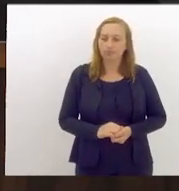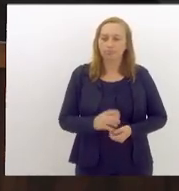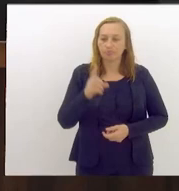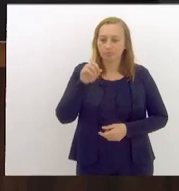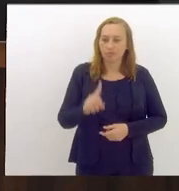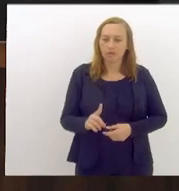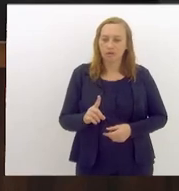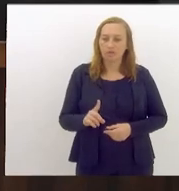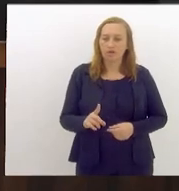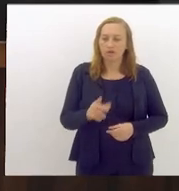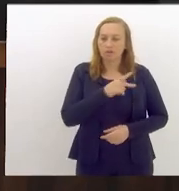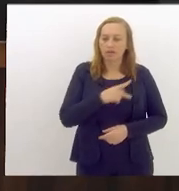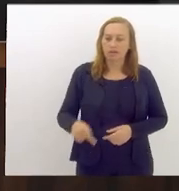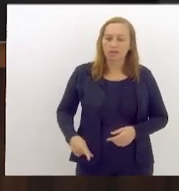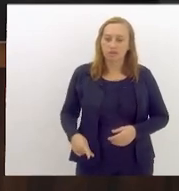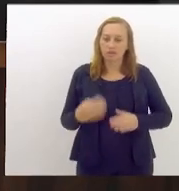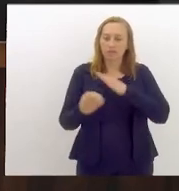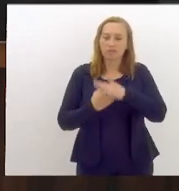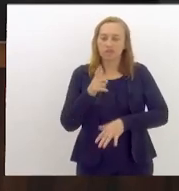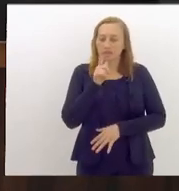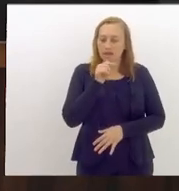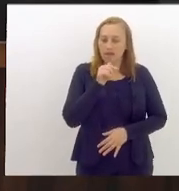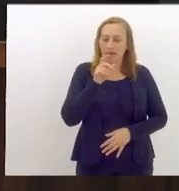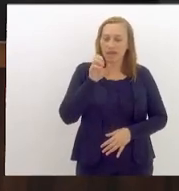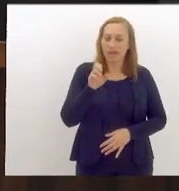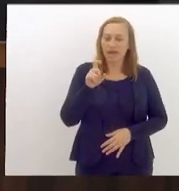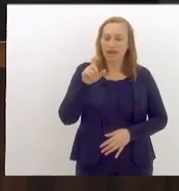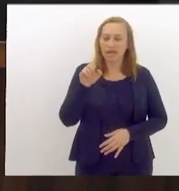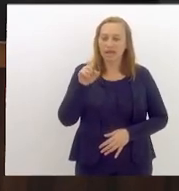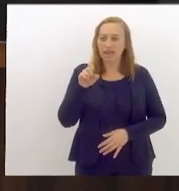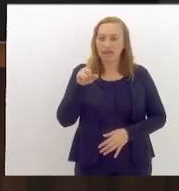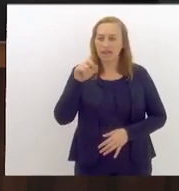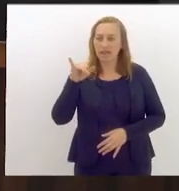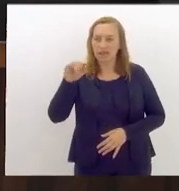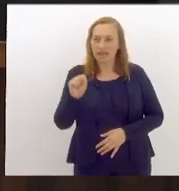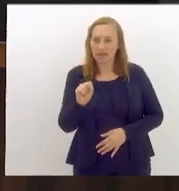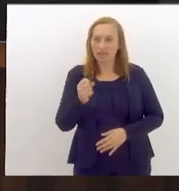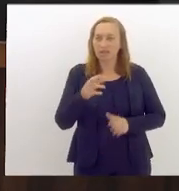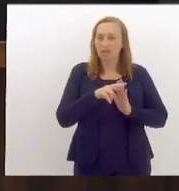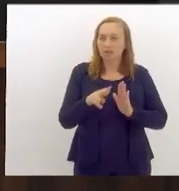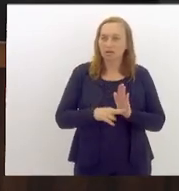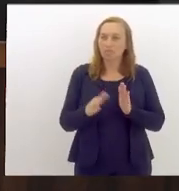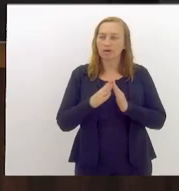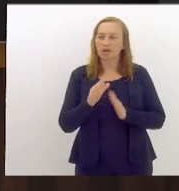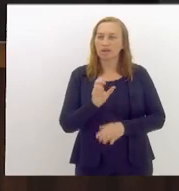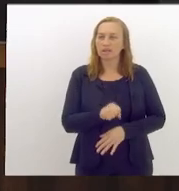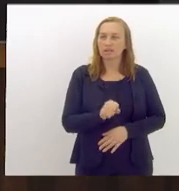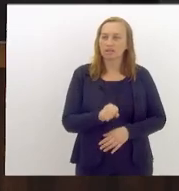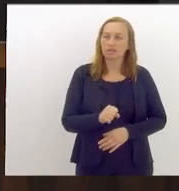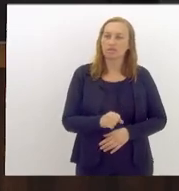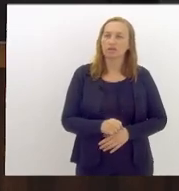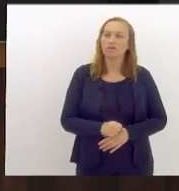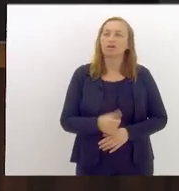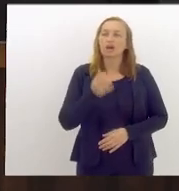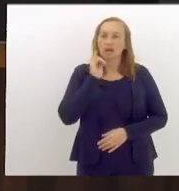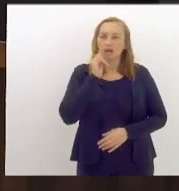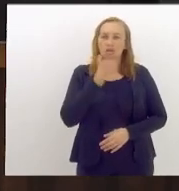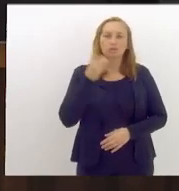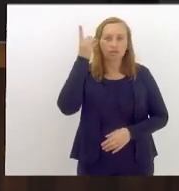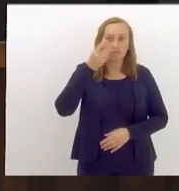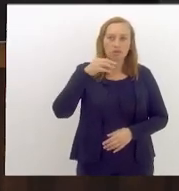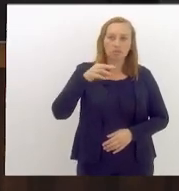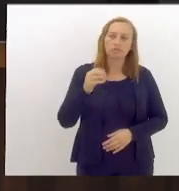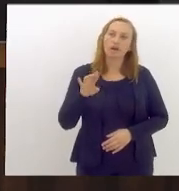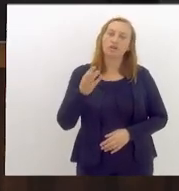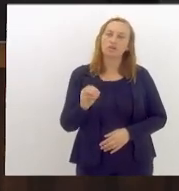da cidade Leonardo Elias Soares parecida comissão de novas internas proposições favorável relator Deputado